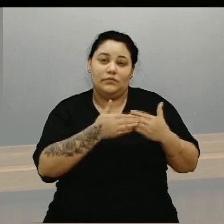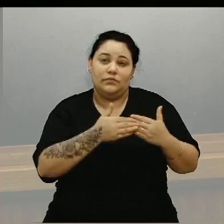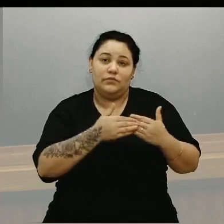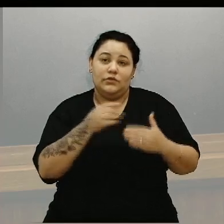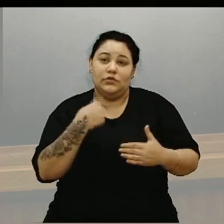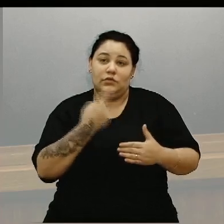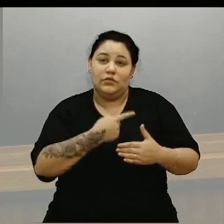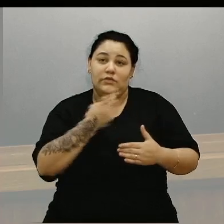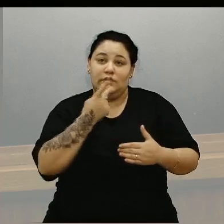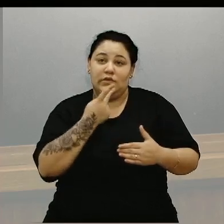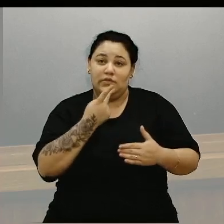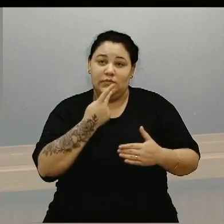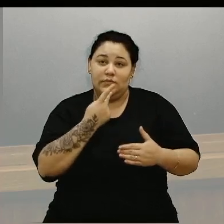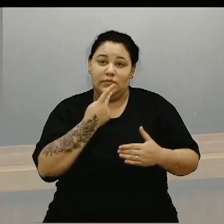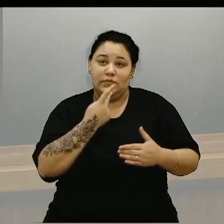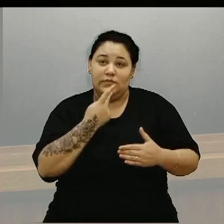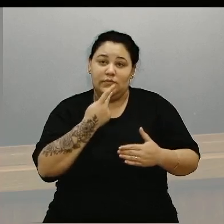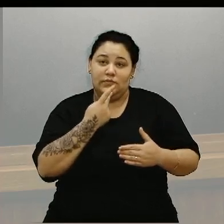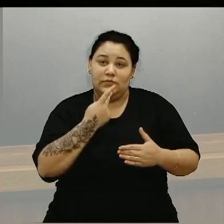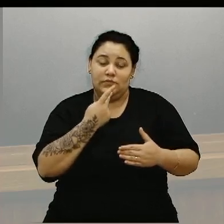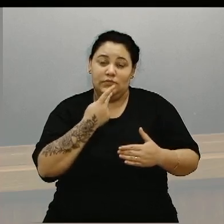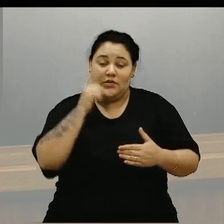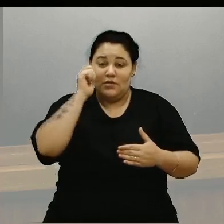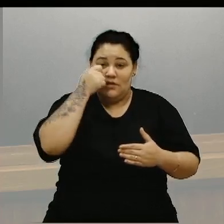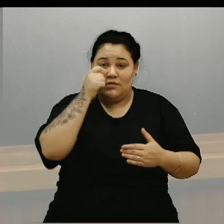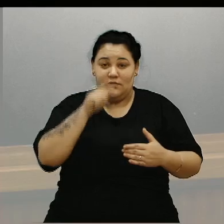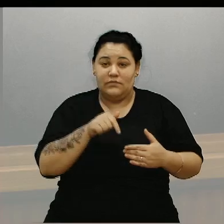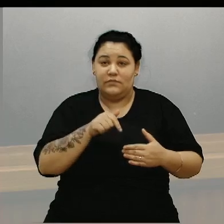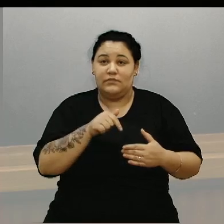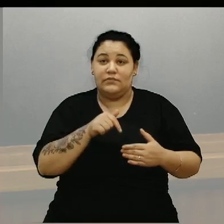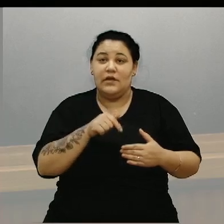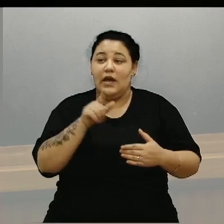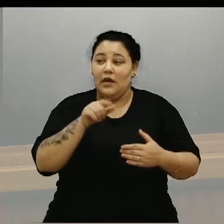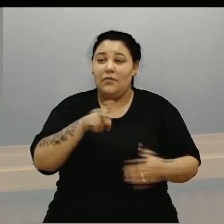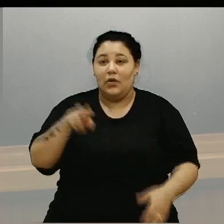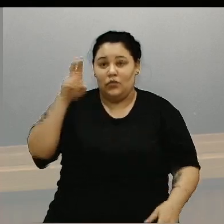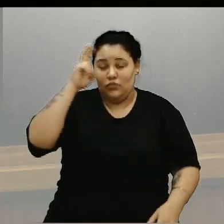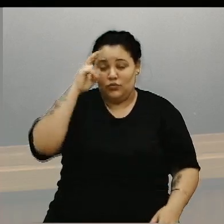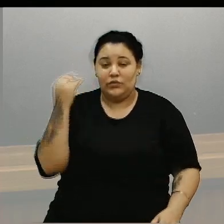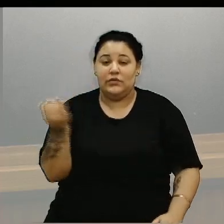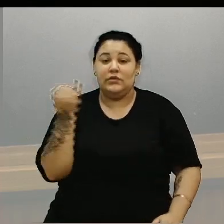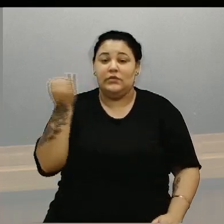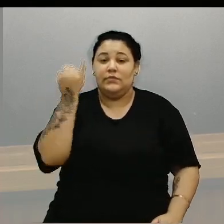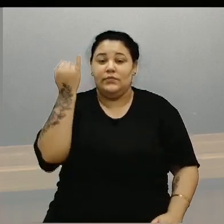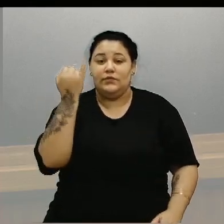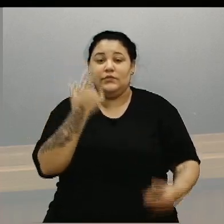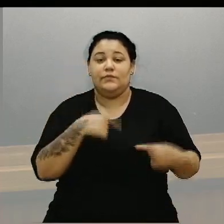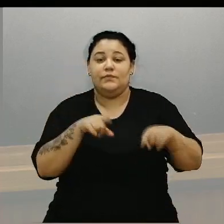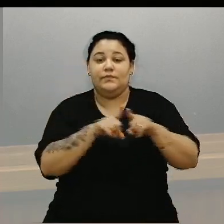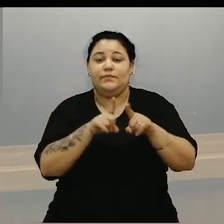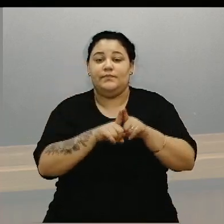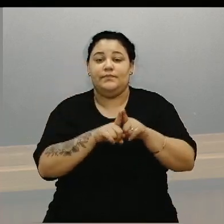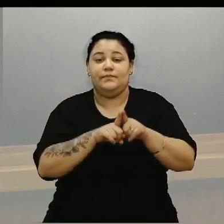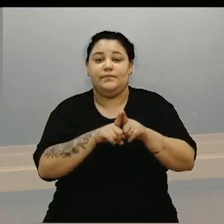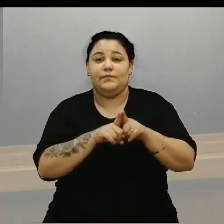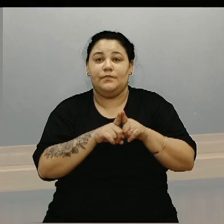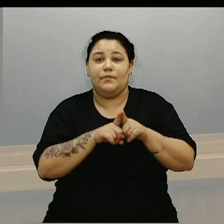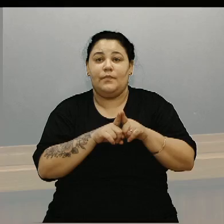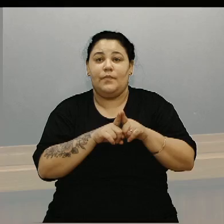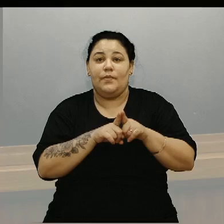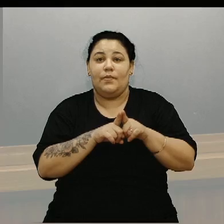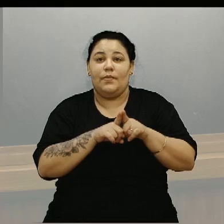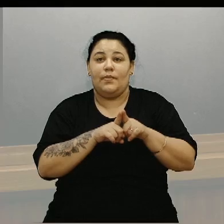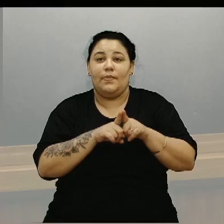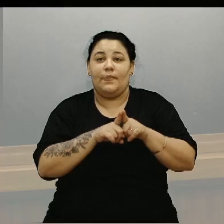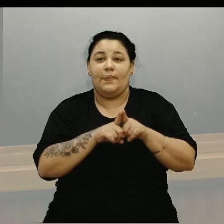fala dos negros e das negras, é uma cultura importante que muito de nós usamos,